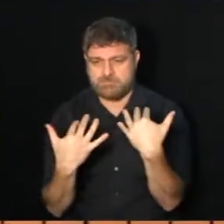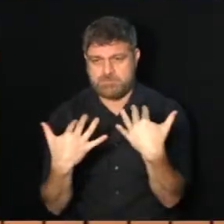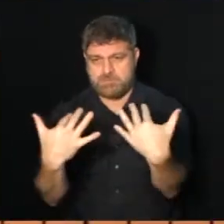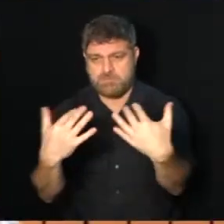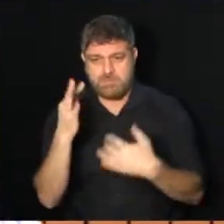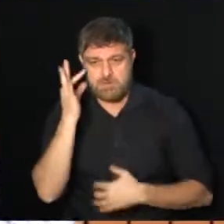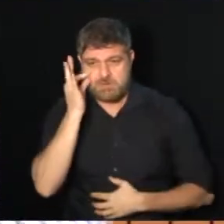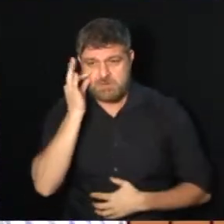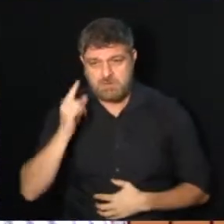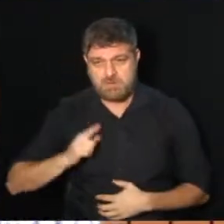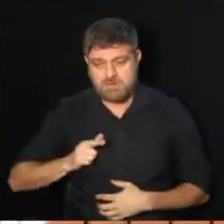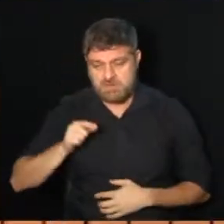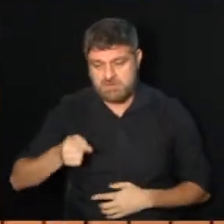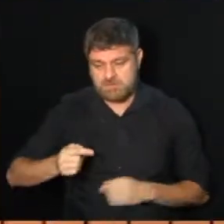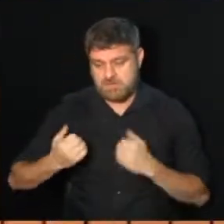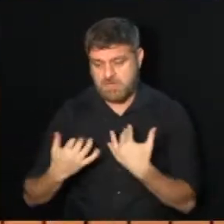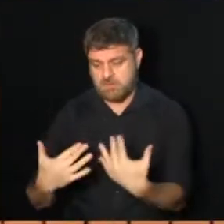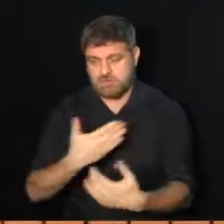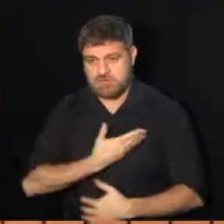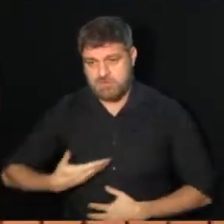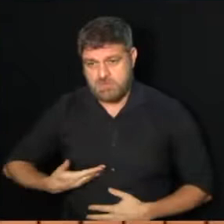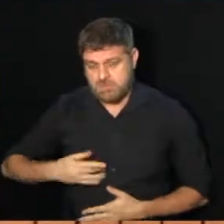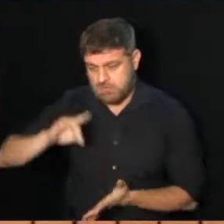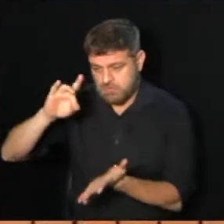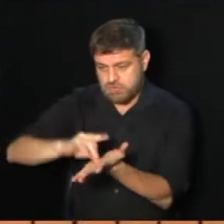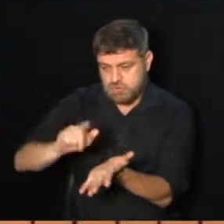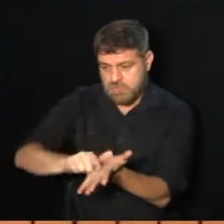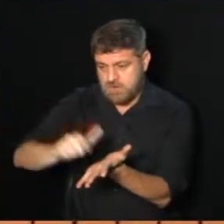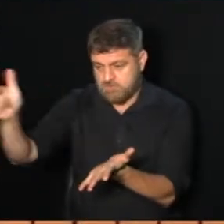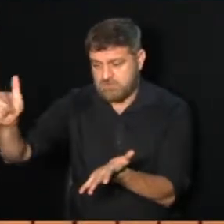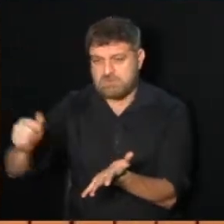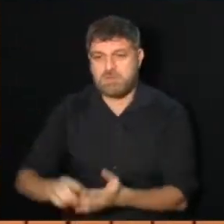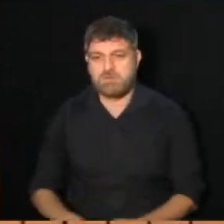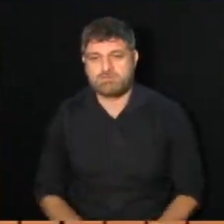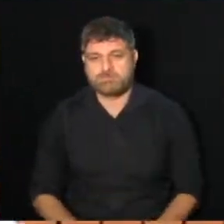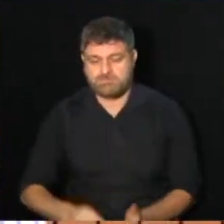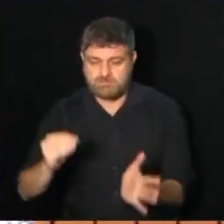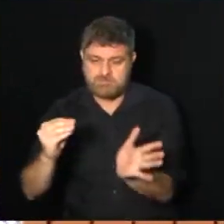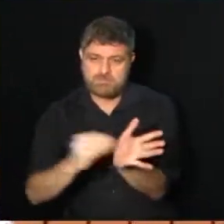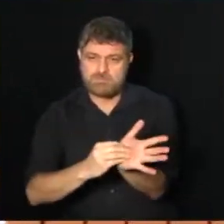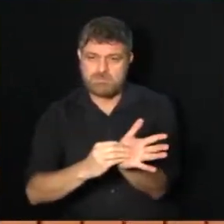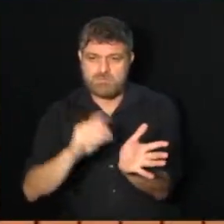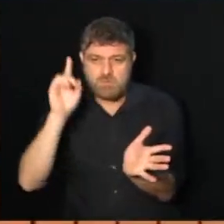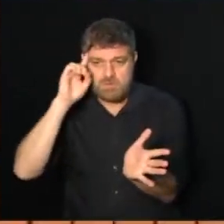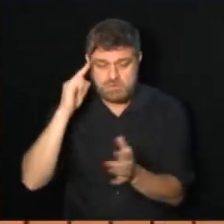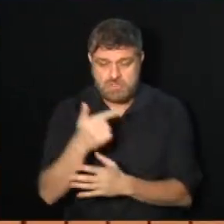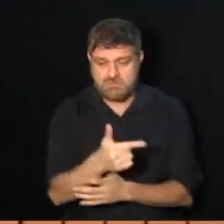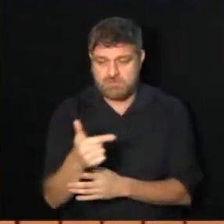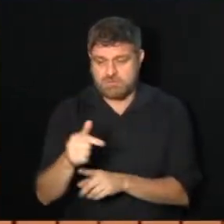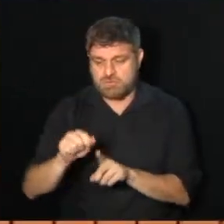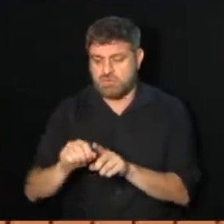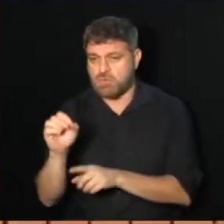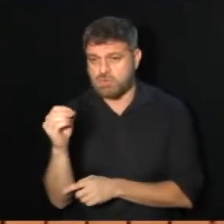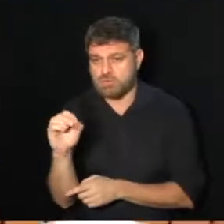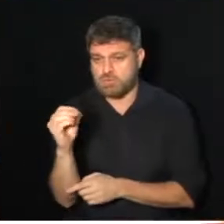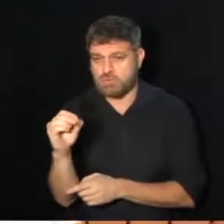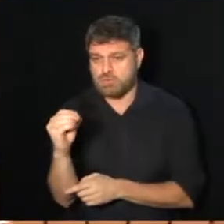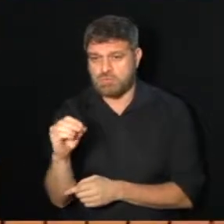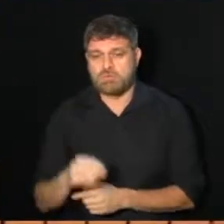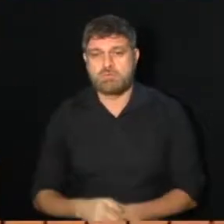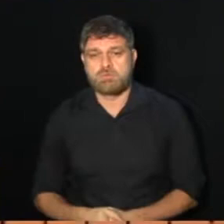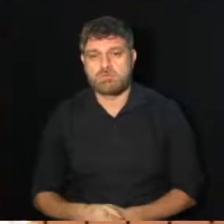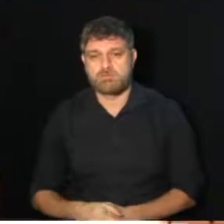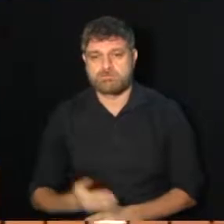que essa audiência pública foi devidamente publicada no Diário Oficial do município de Campinas no dia 22 de outubro